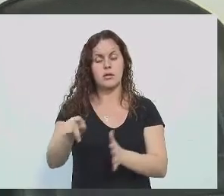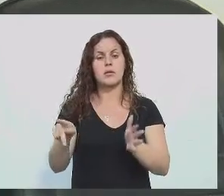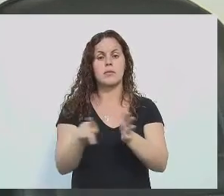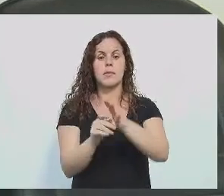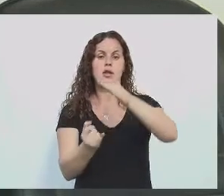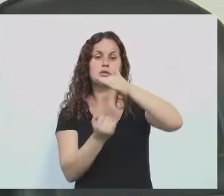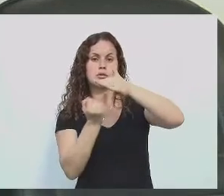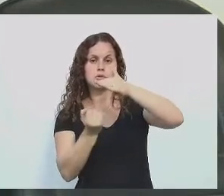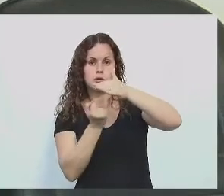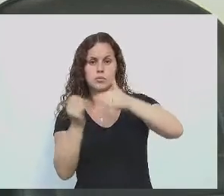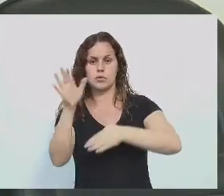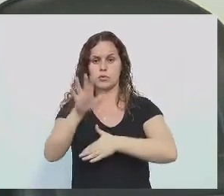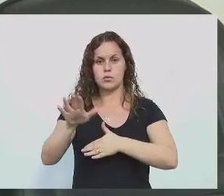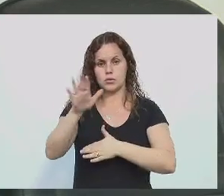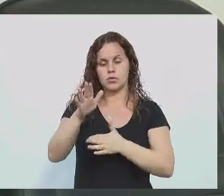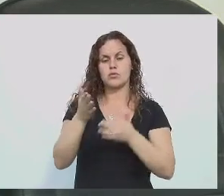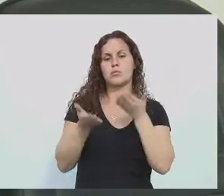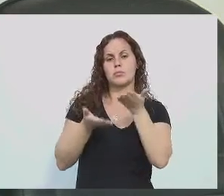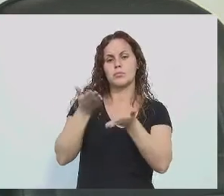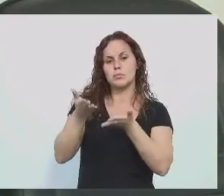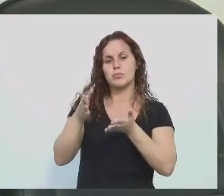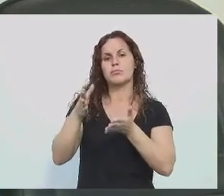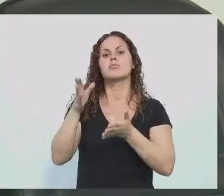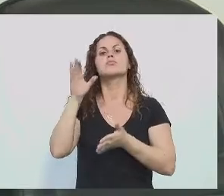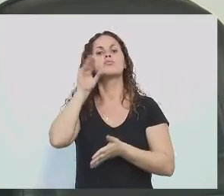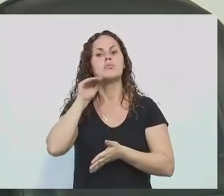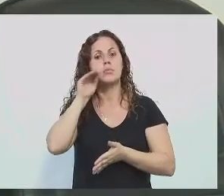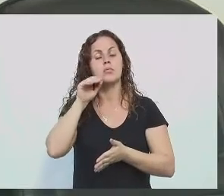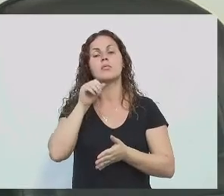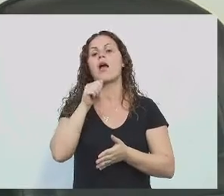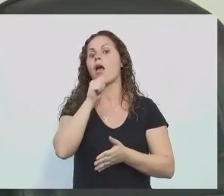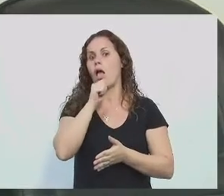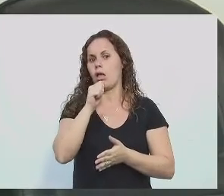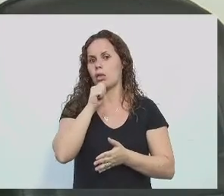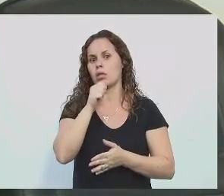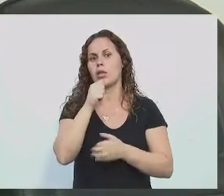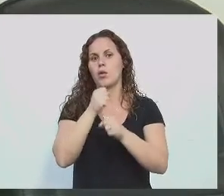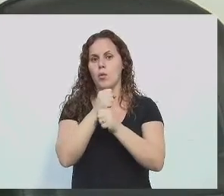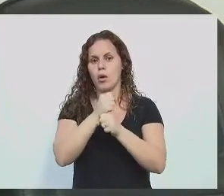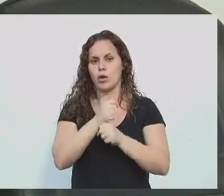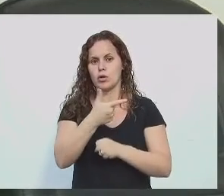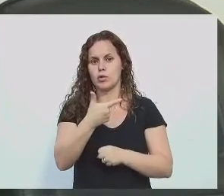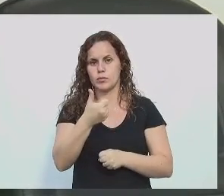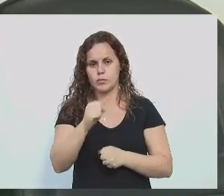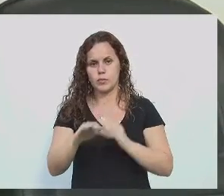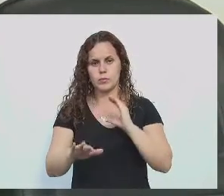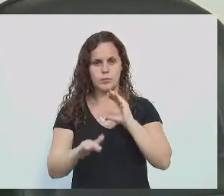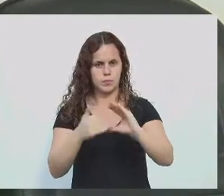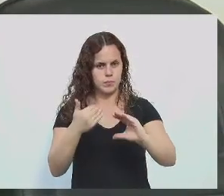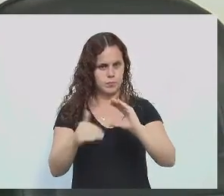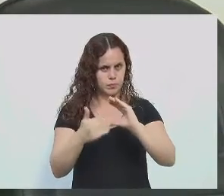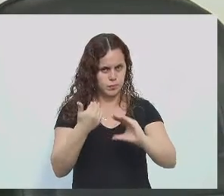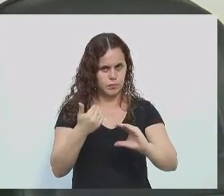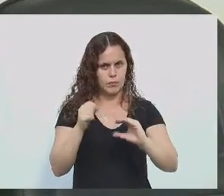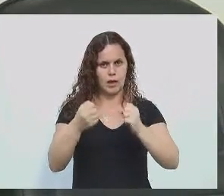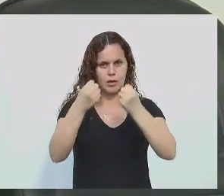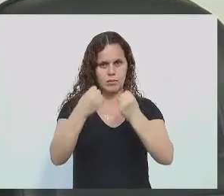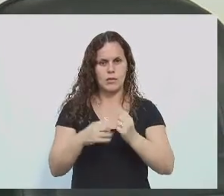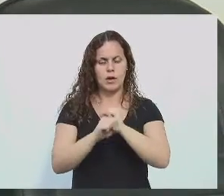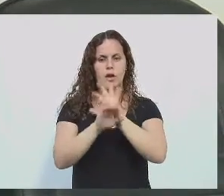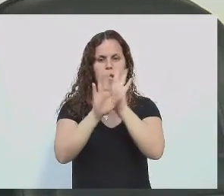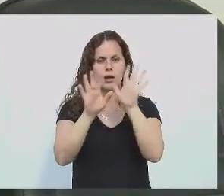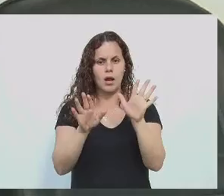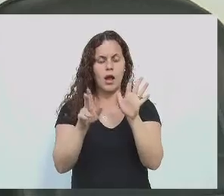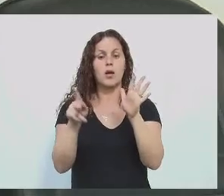Municipal de Assistência aos Servidores, ainda no ano de 2020. Seja encaminhada a esta casa esclarecimentos